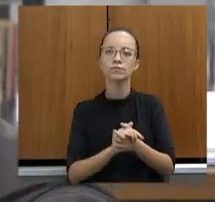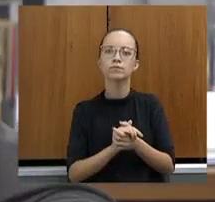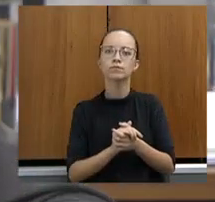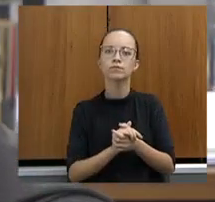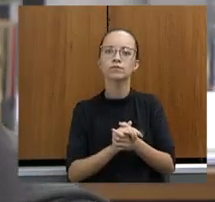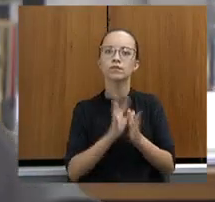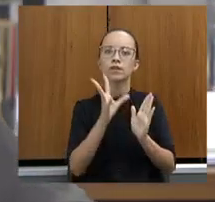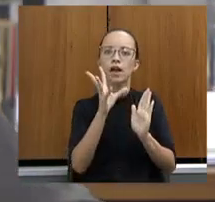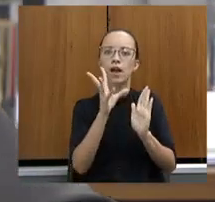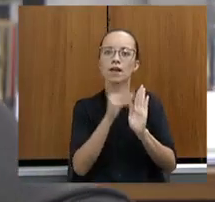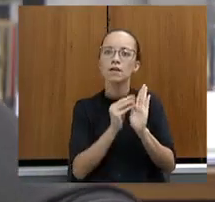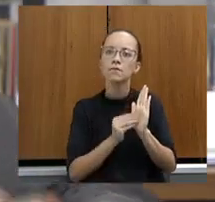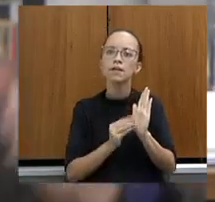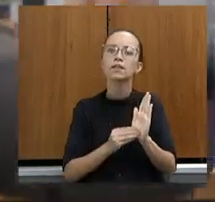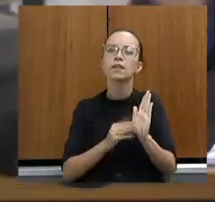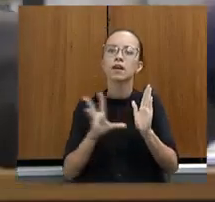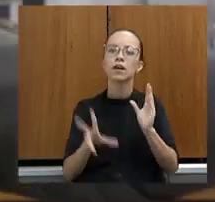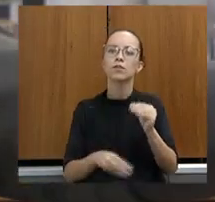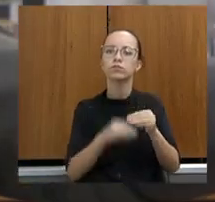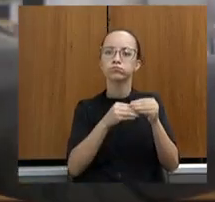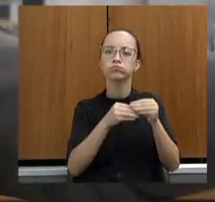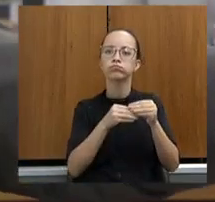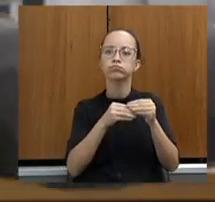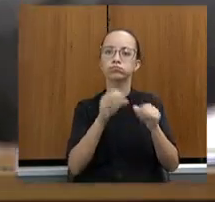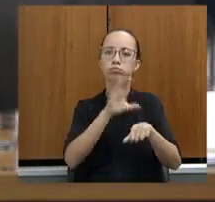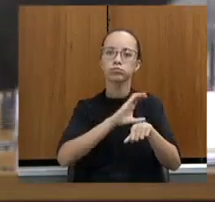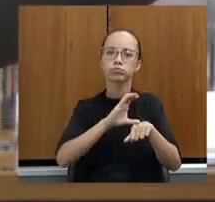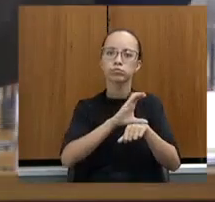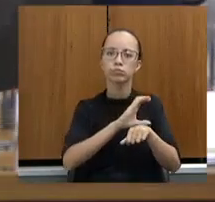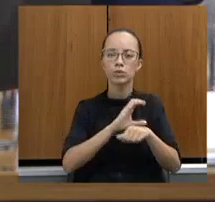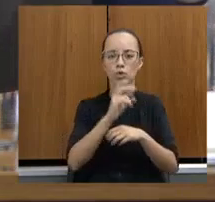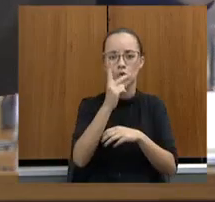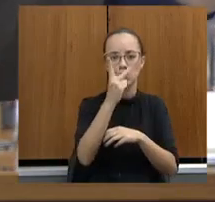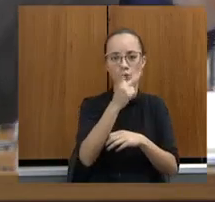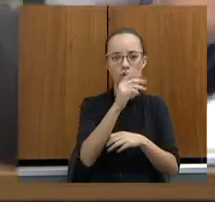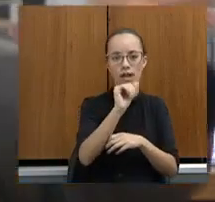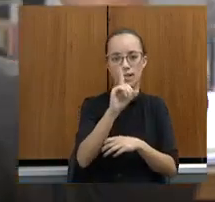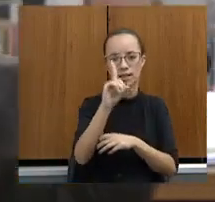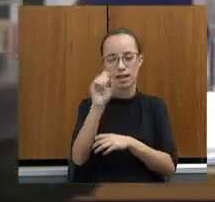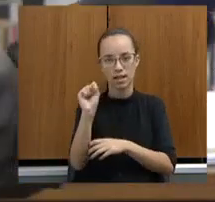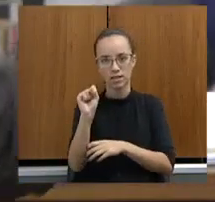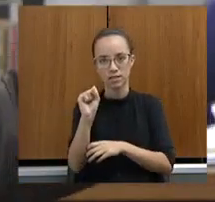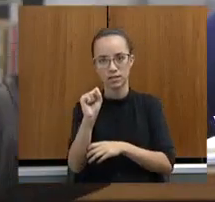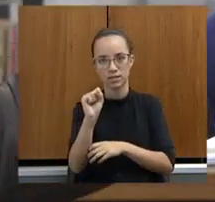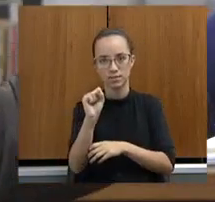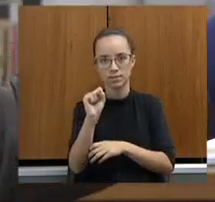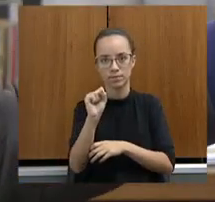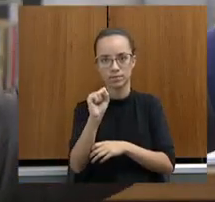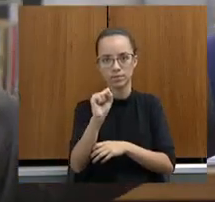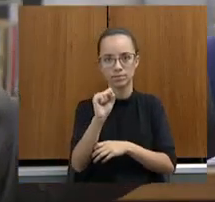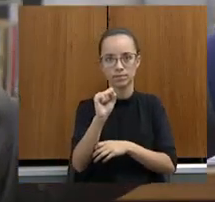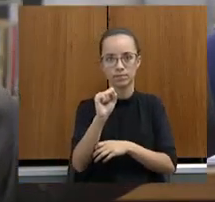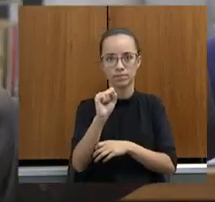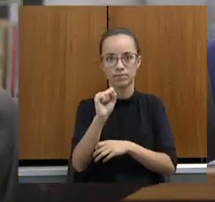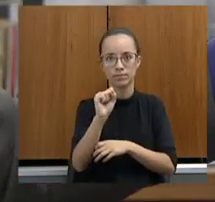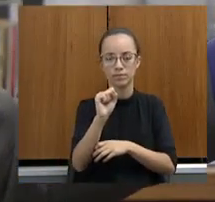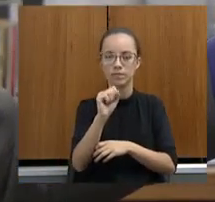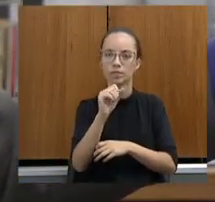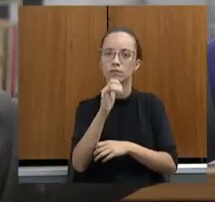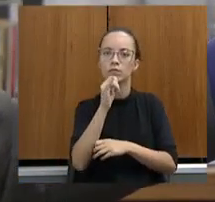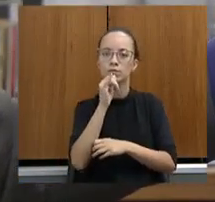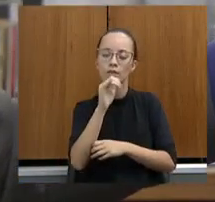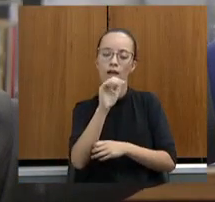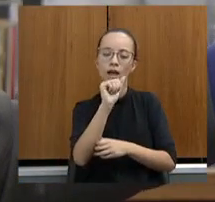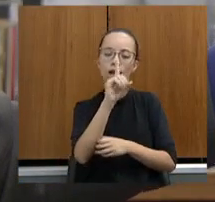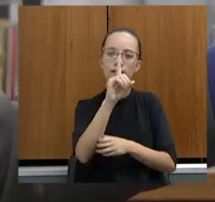emenda constitucional 111 cidadão tinha dois ads saiu da Polícia Militar veio para polícia civil um carro delegado muito